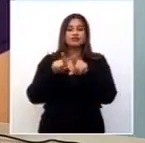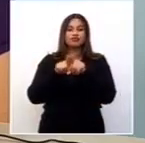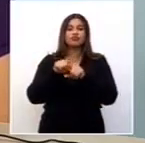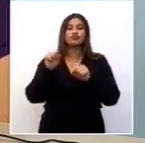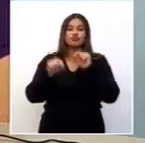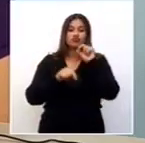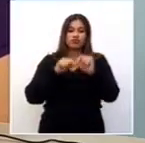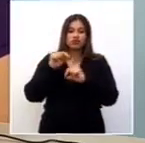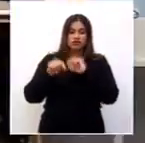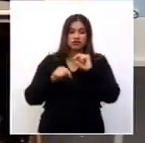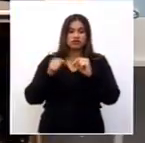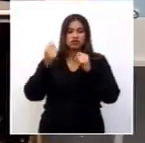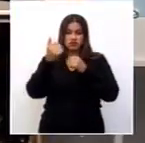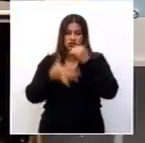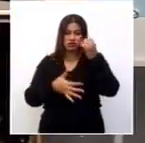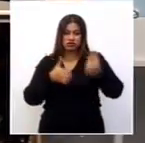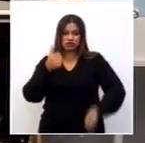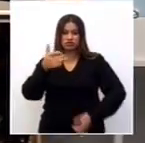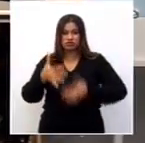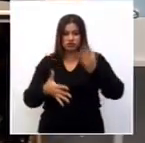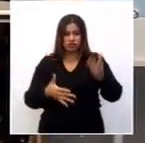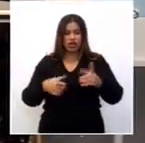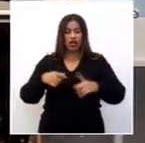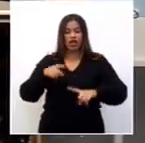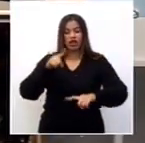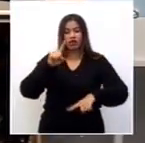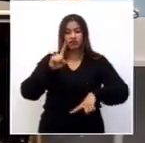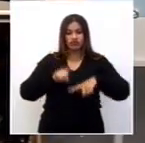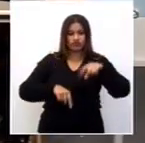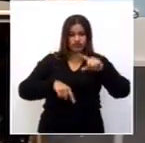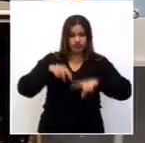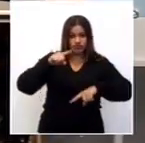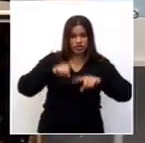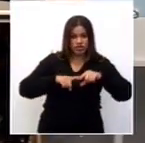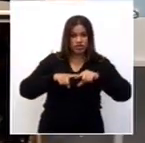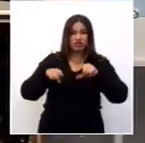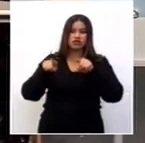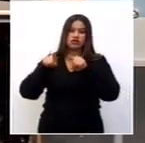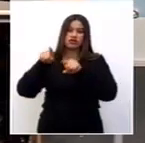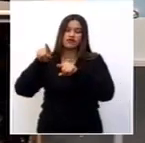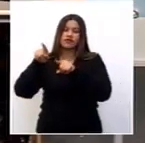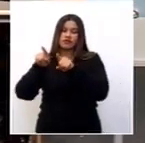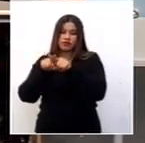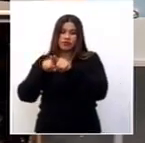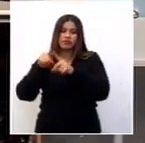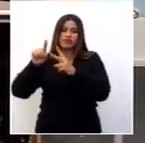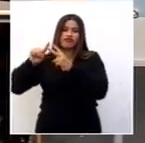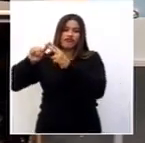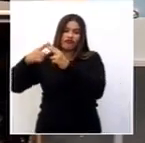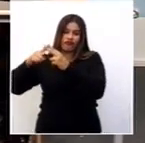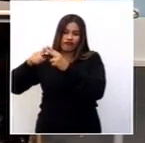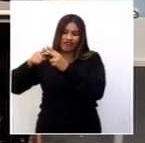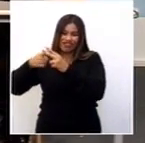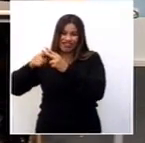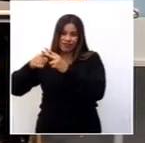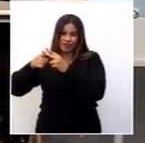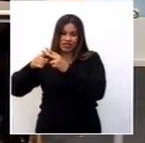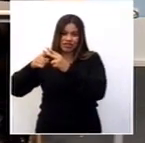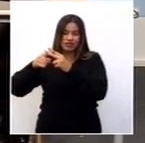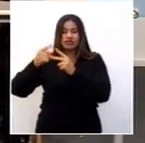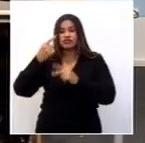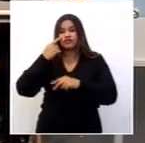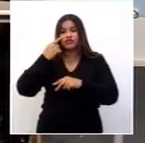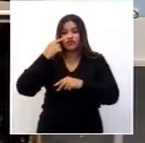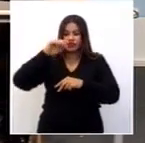os professores citaram tanto instrumentos quanto ferramentas de avaliação. Então, nós precisamos separar,